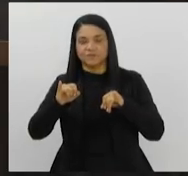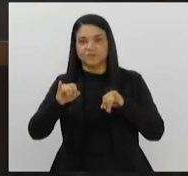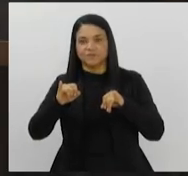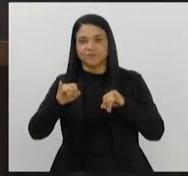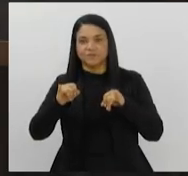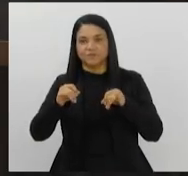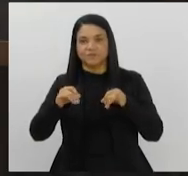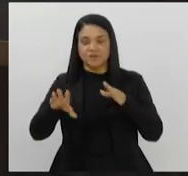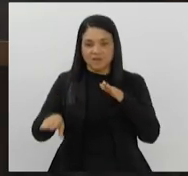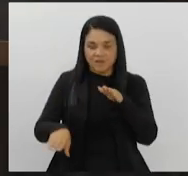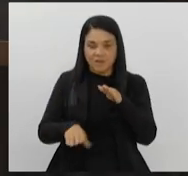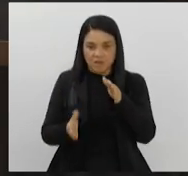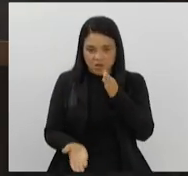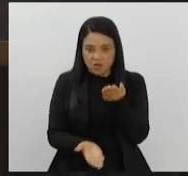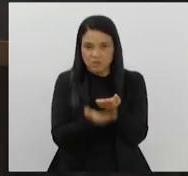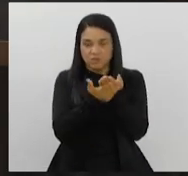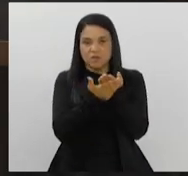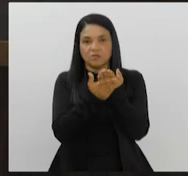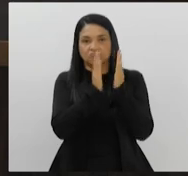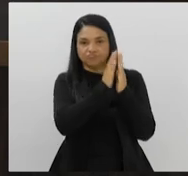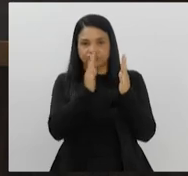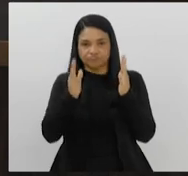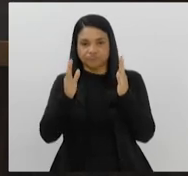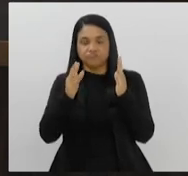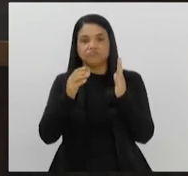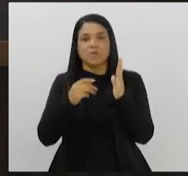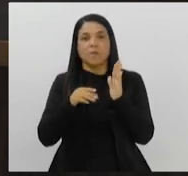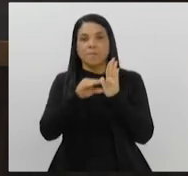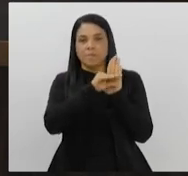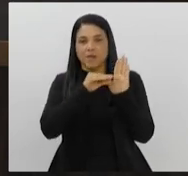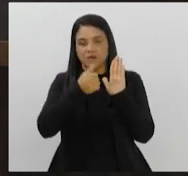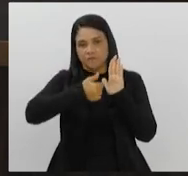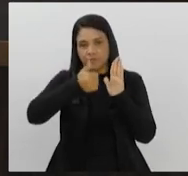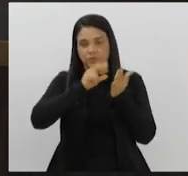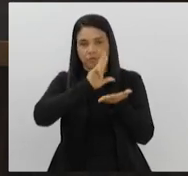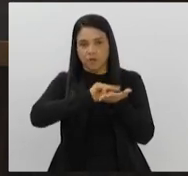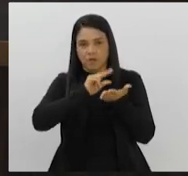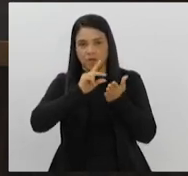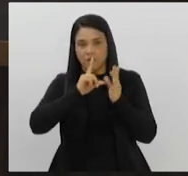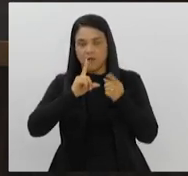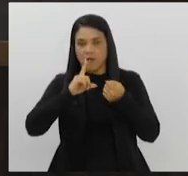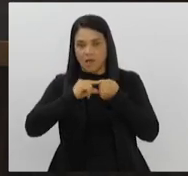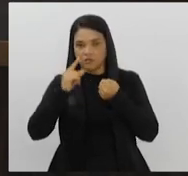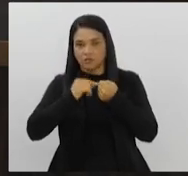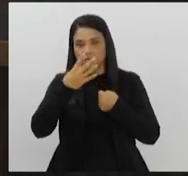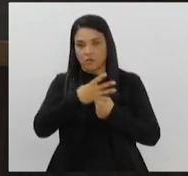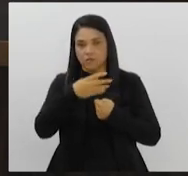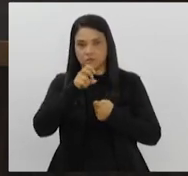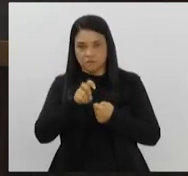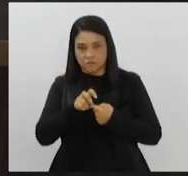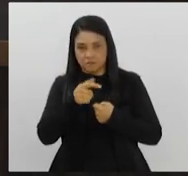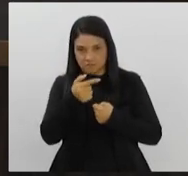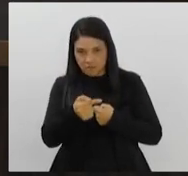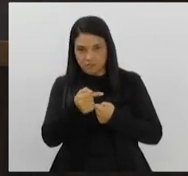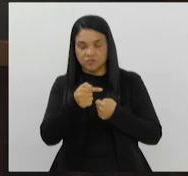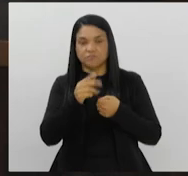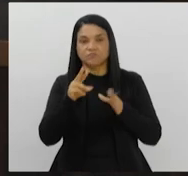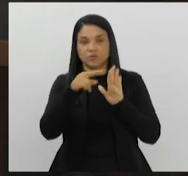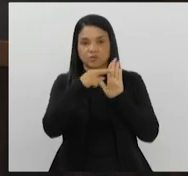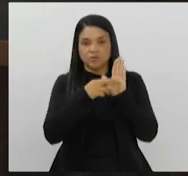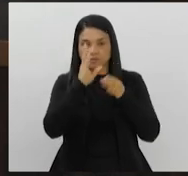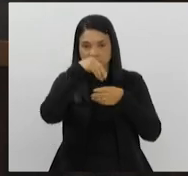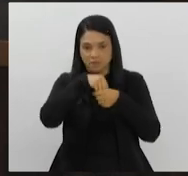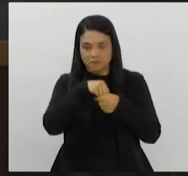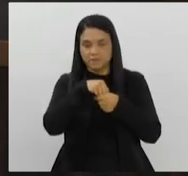Inclusão na ordem do dia, de acordo com o parágrafo 1º do artigo 47 do Regimento Interno, em tramitação ordinária em primeira